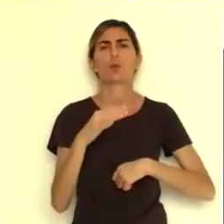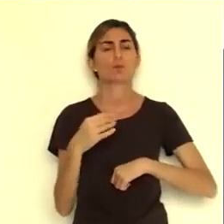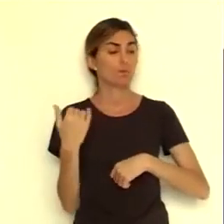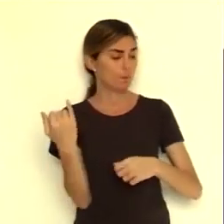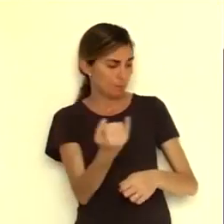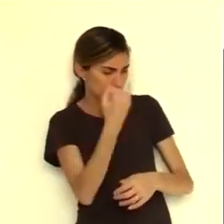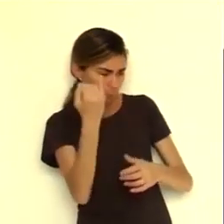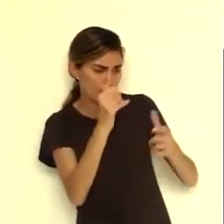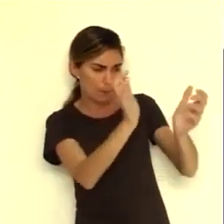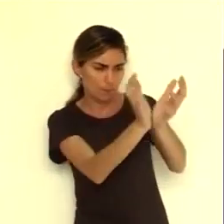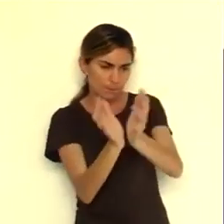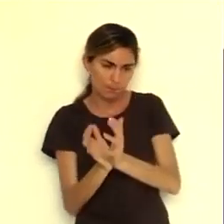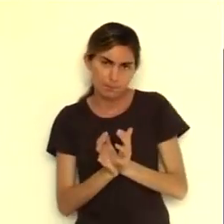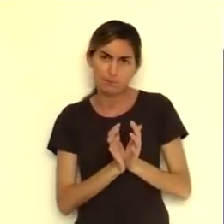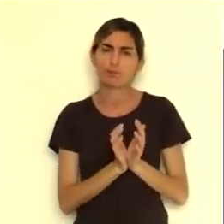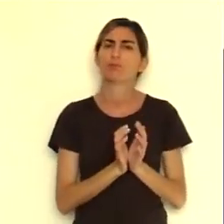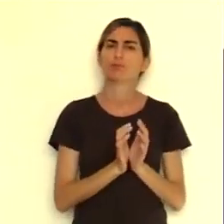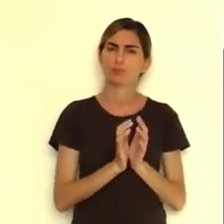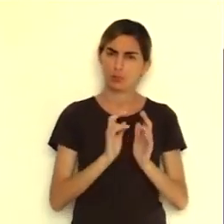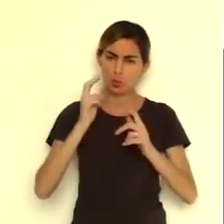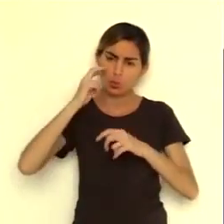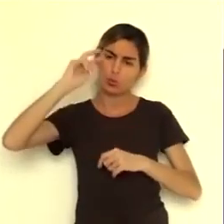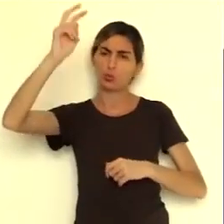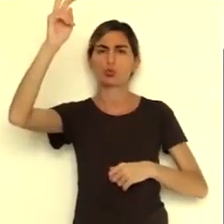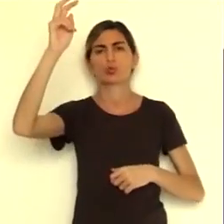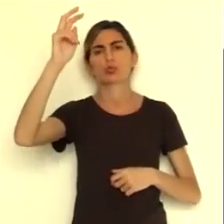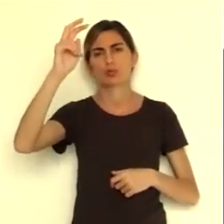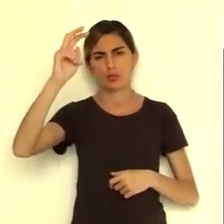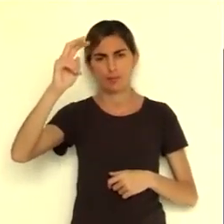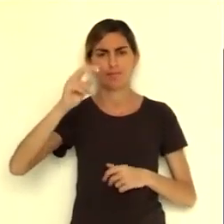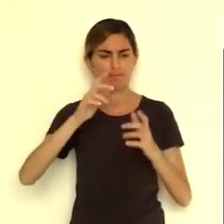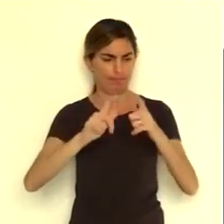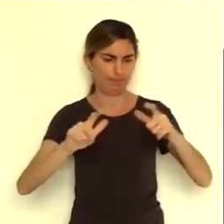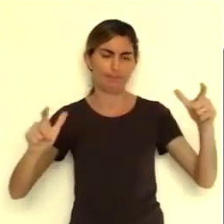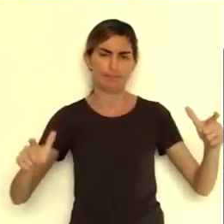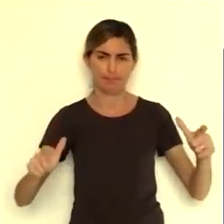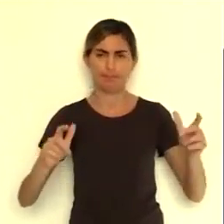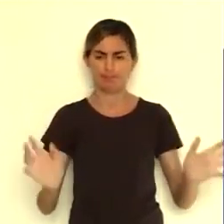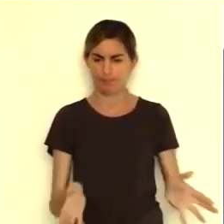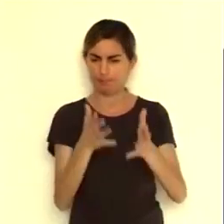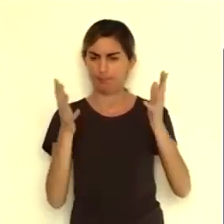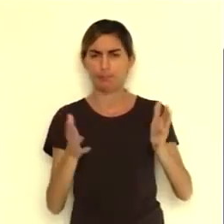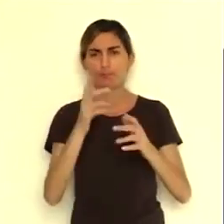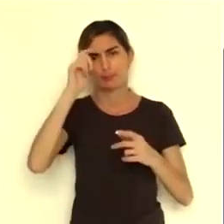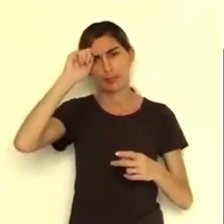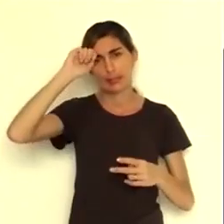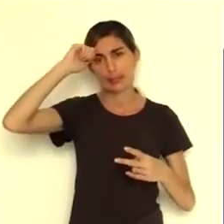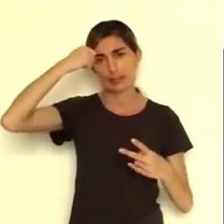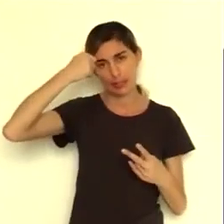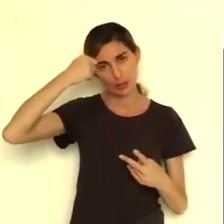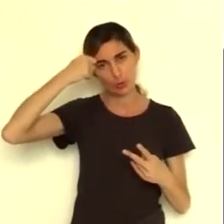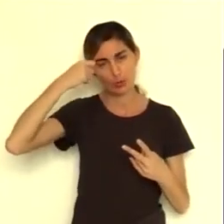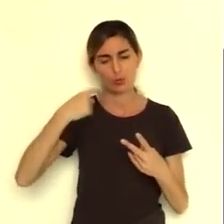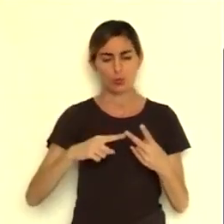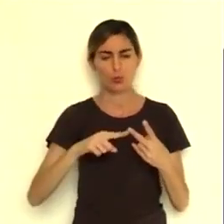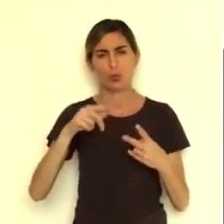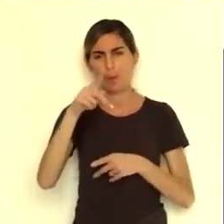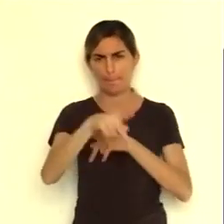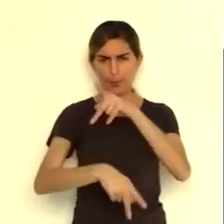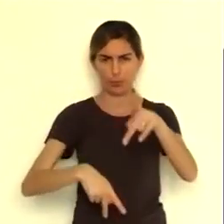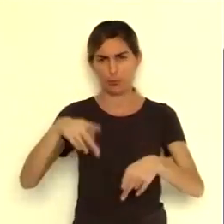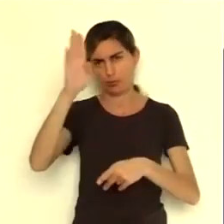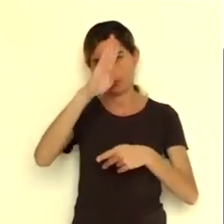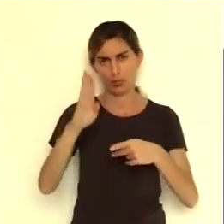essencialmente importantes dentro desse contexto cultural mais geral. A contribuição do negro à composição do